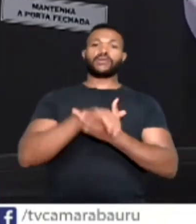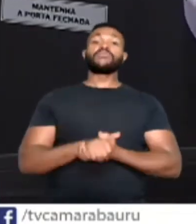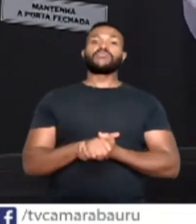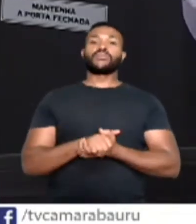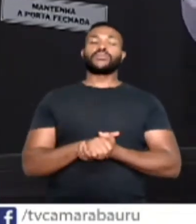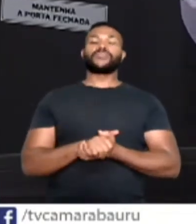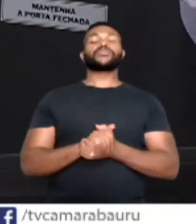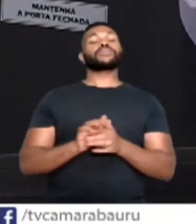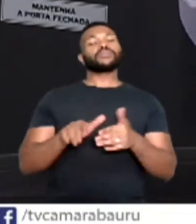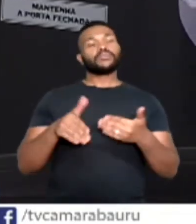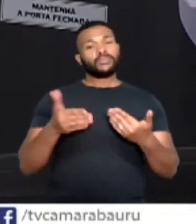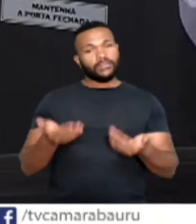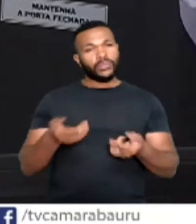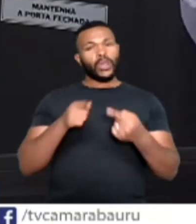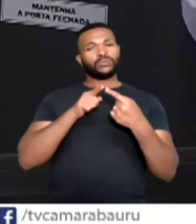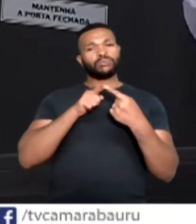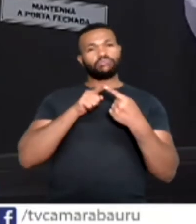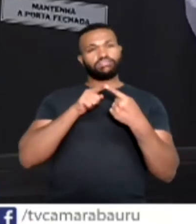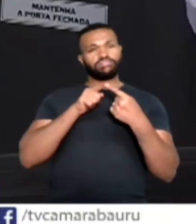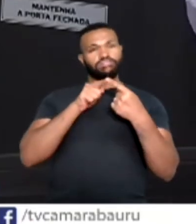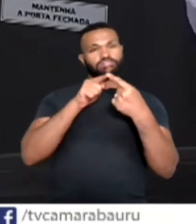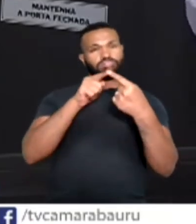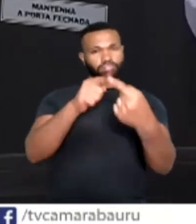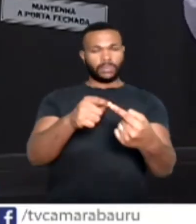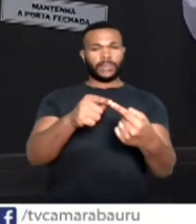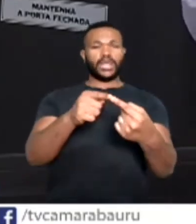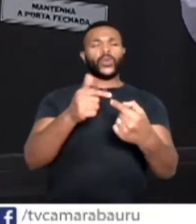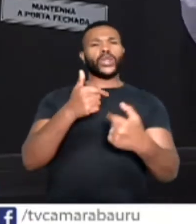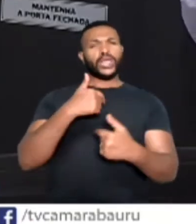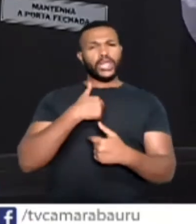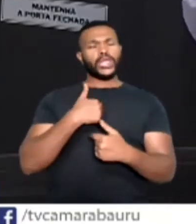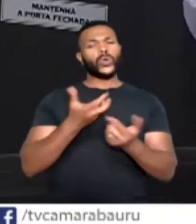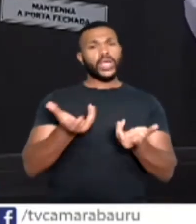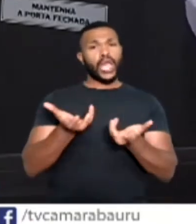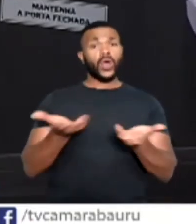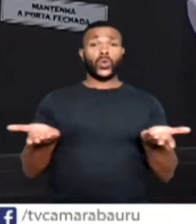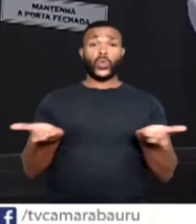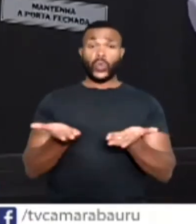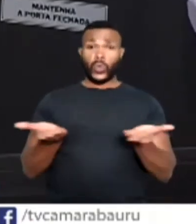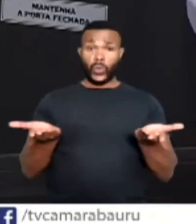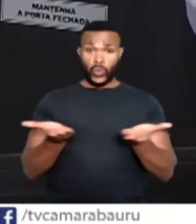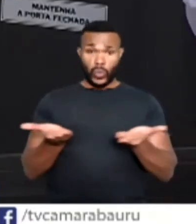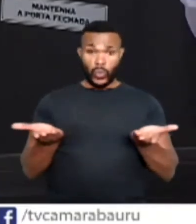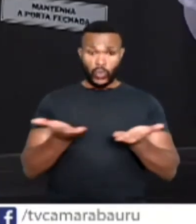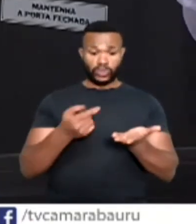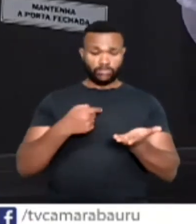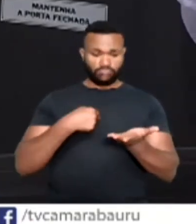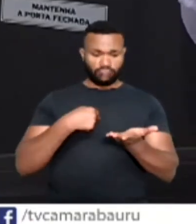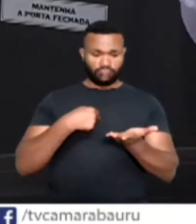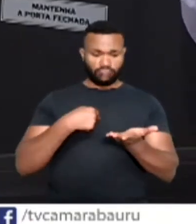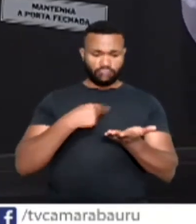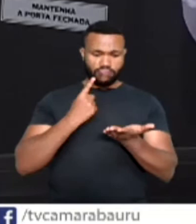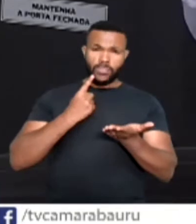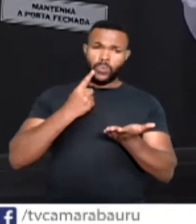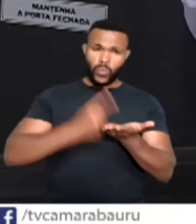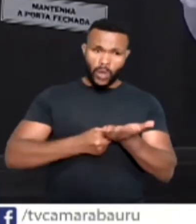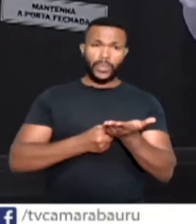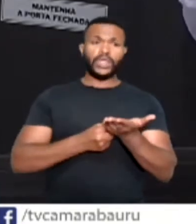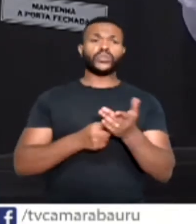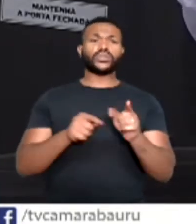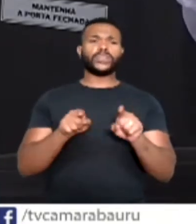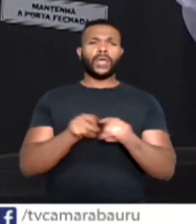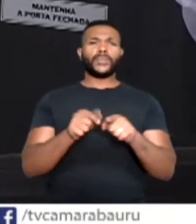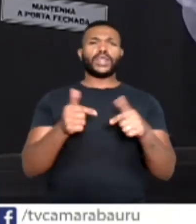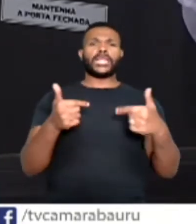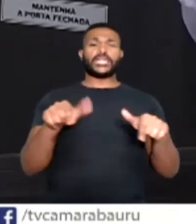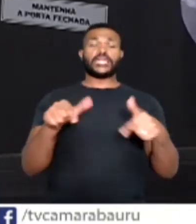sentido, quero aqui e agora reafirmar o meu compromisso e atuar pelo